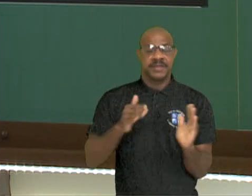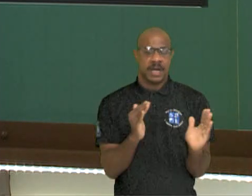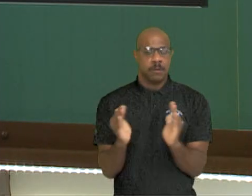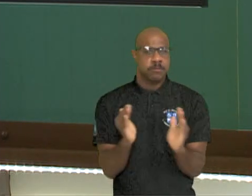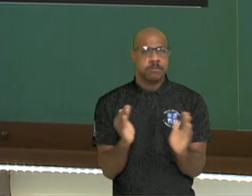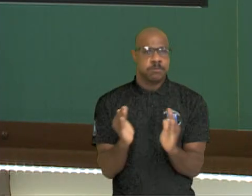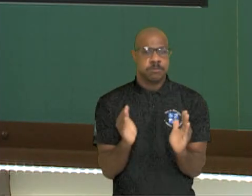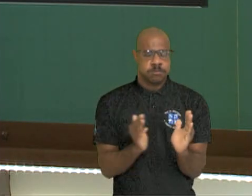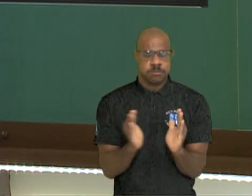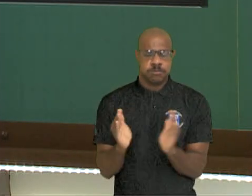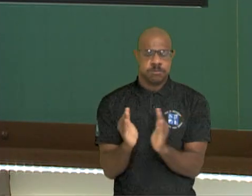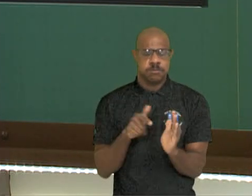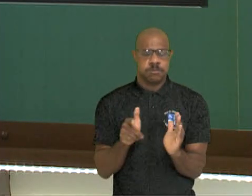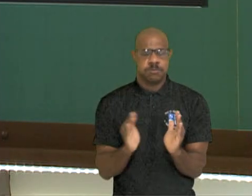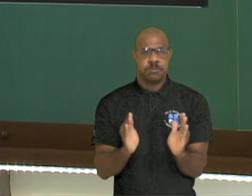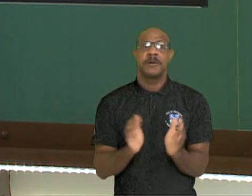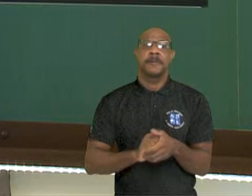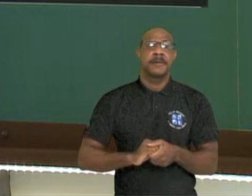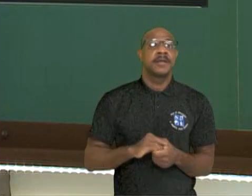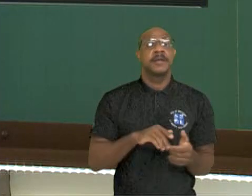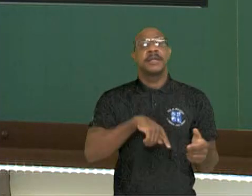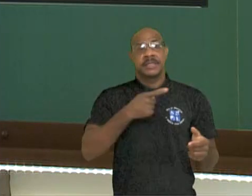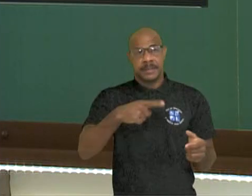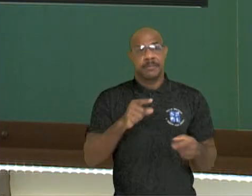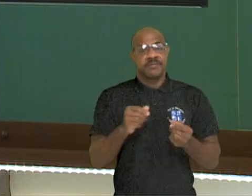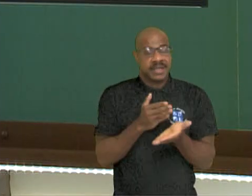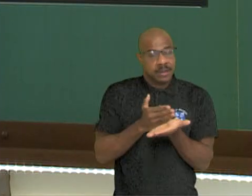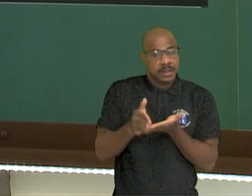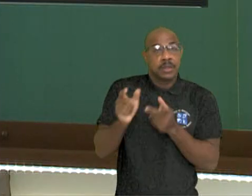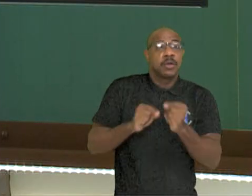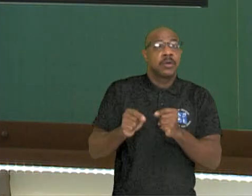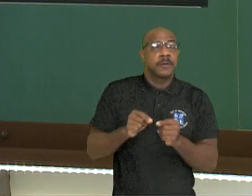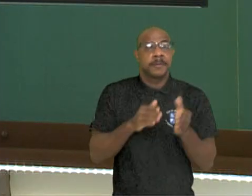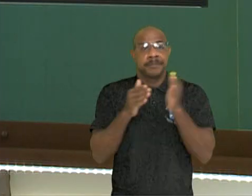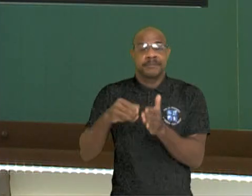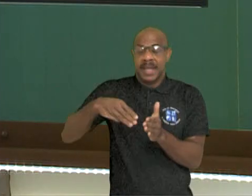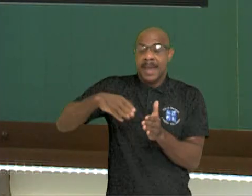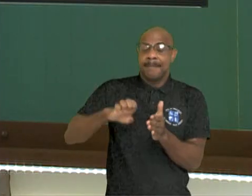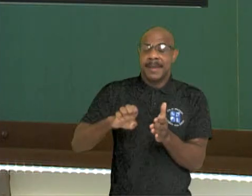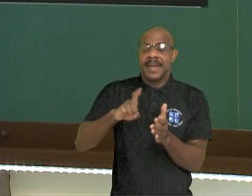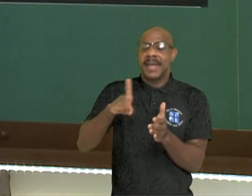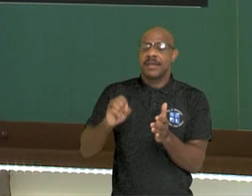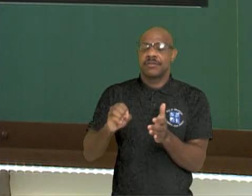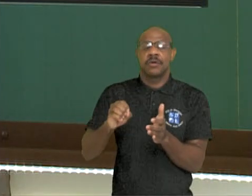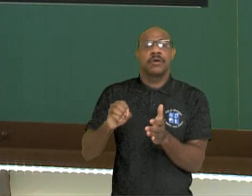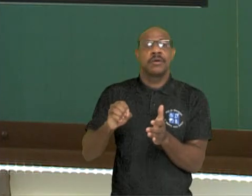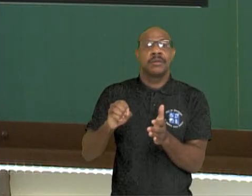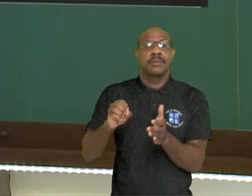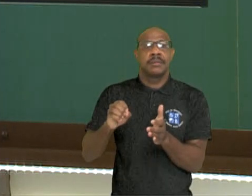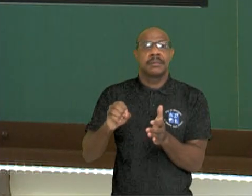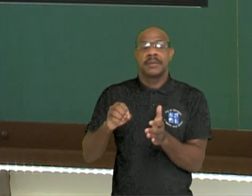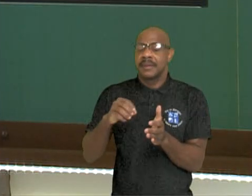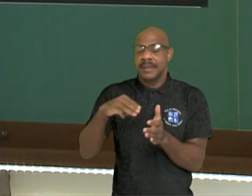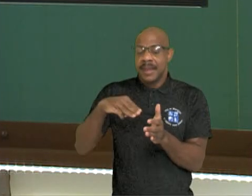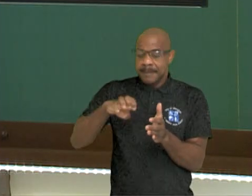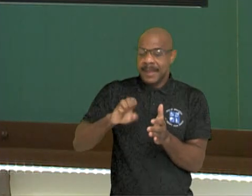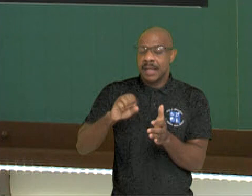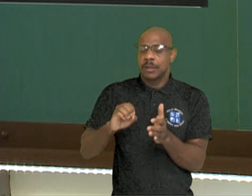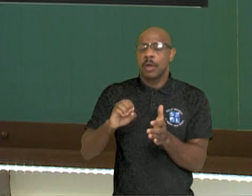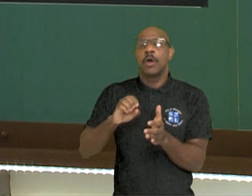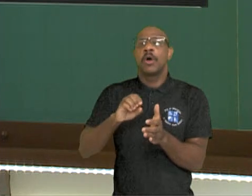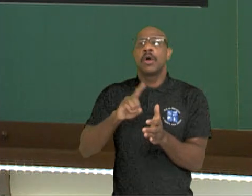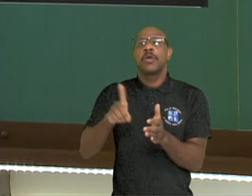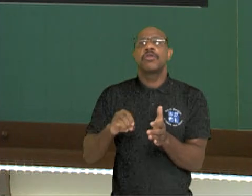com o surgimento de algumas cadeias de montanhas. Aí a gente vai ter o início da era mesozoica. O que nós temos de bem